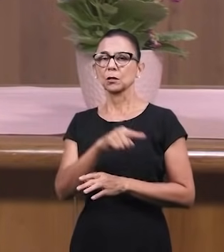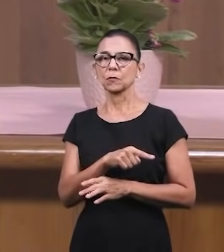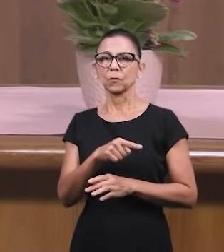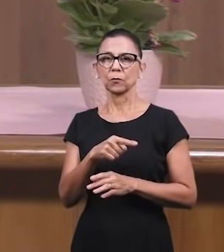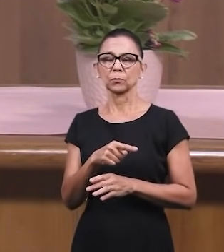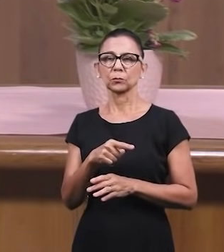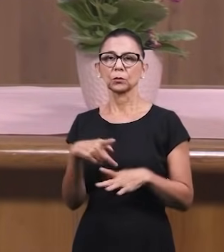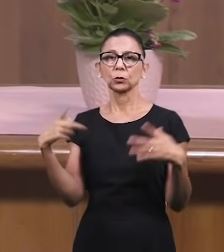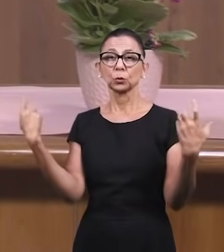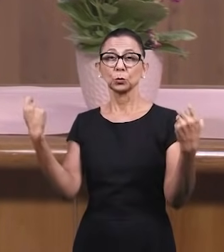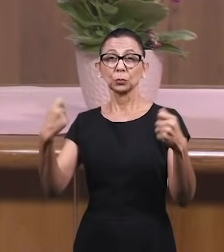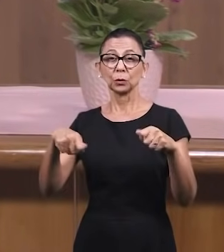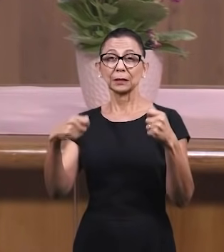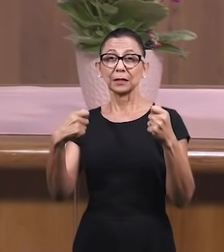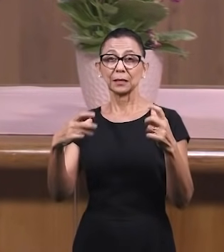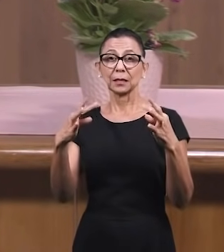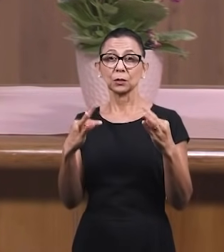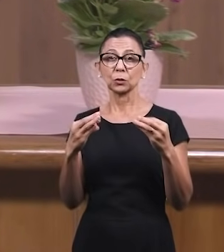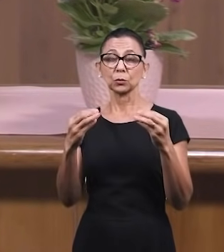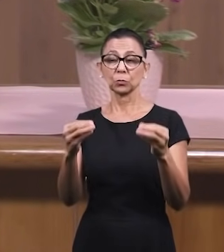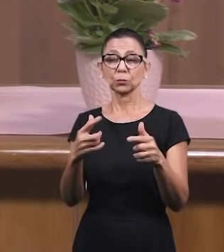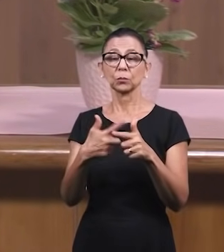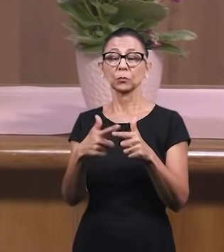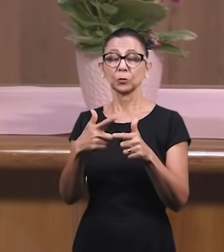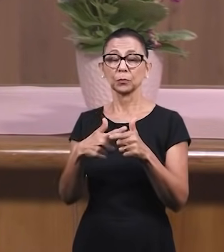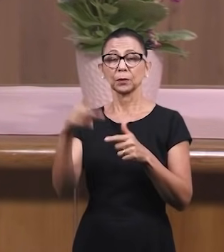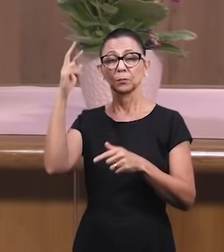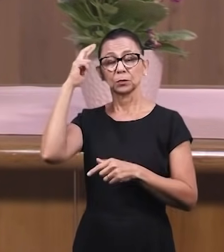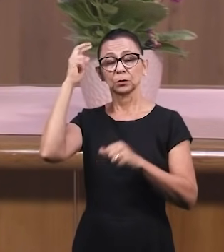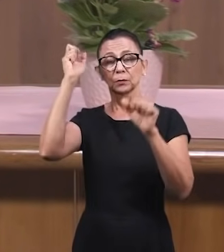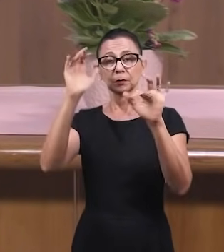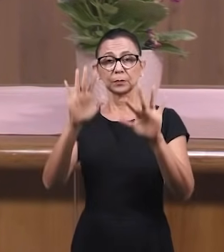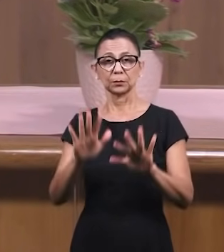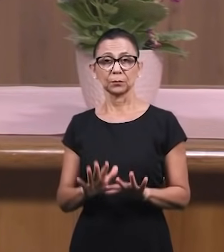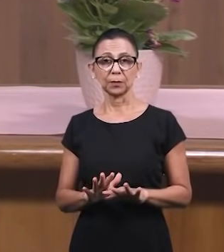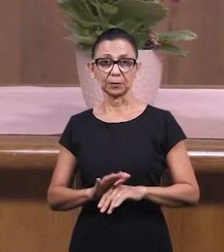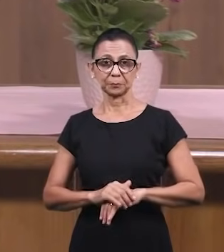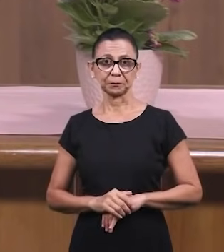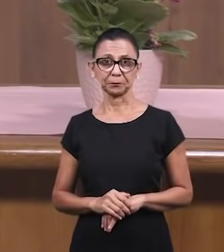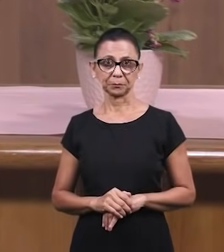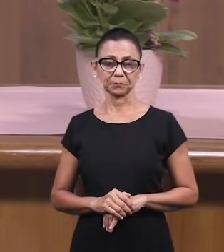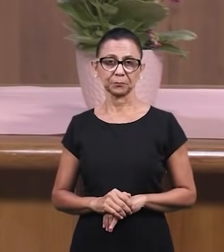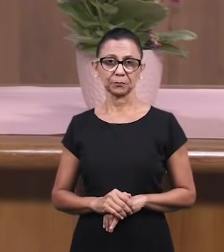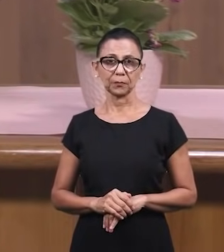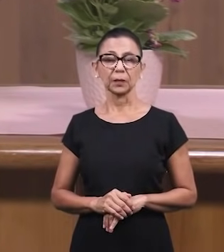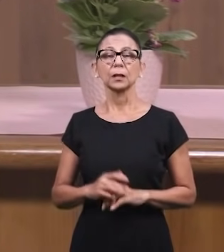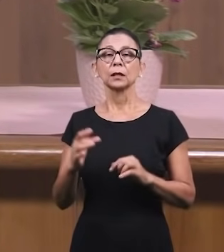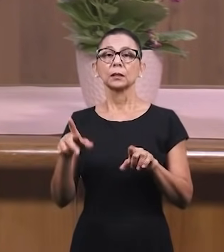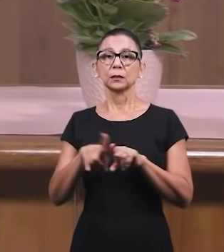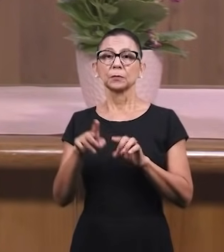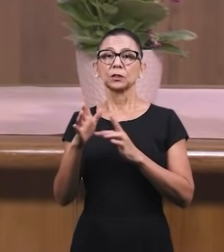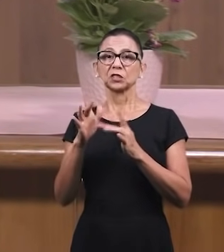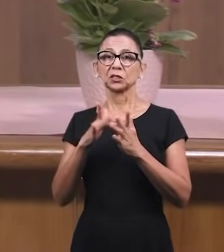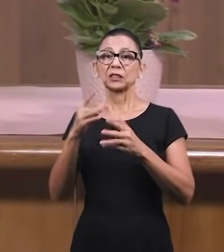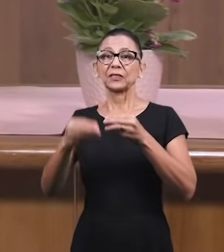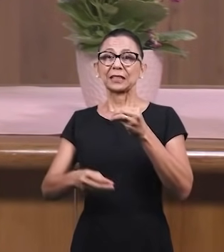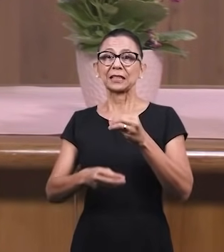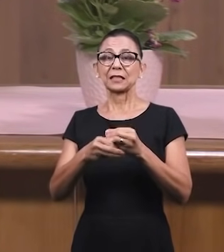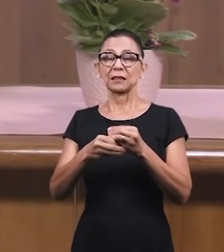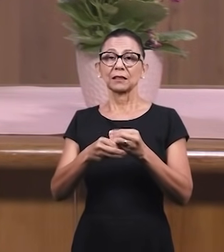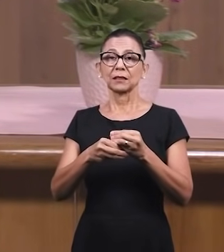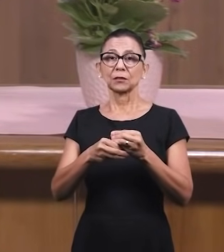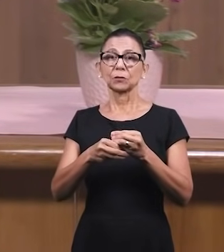segundo a nossa necessidade e ainda além daquilo que nós precisamos. E os evangelistas